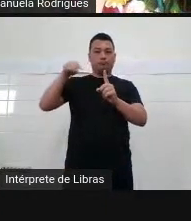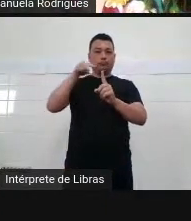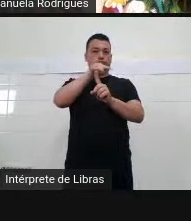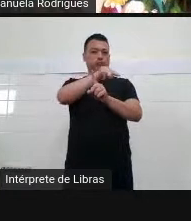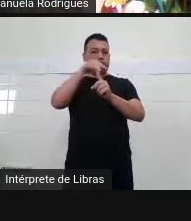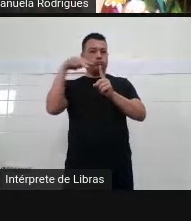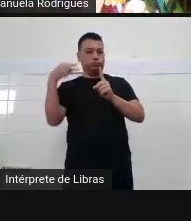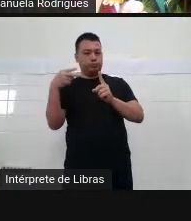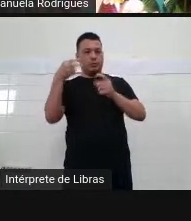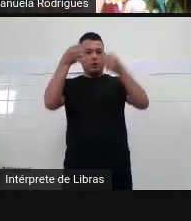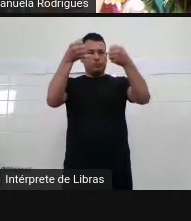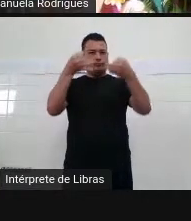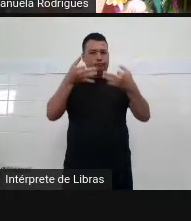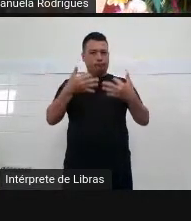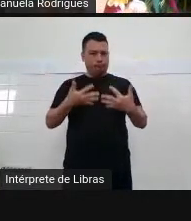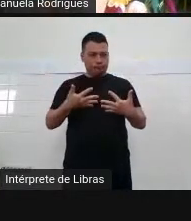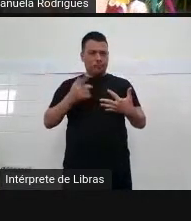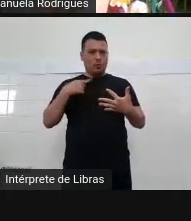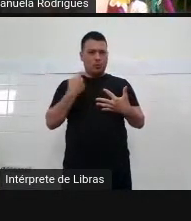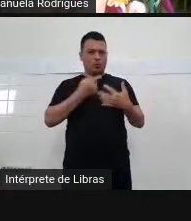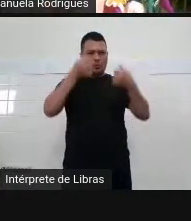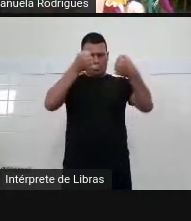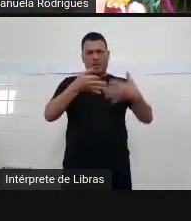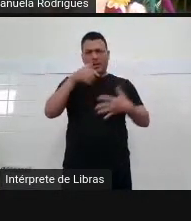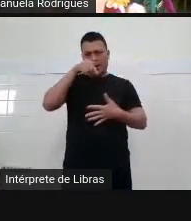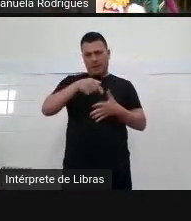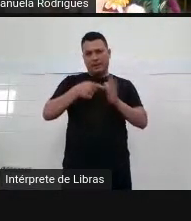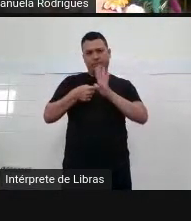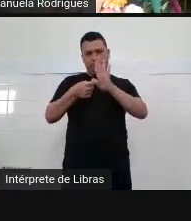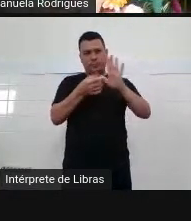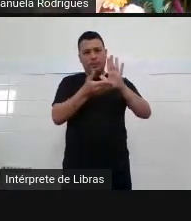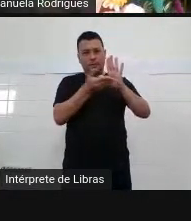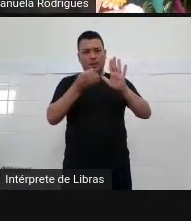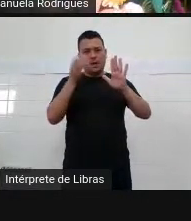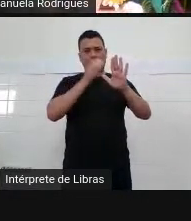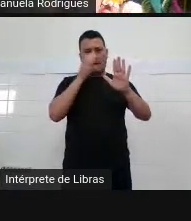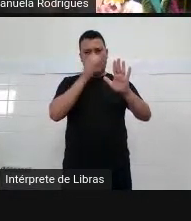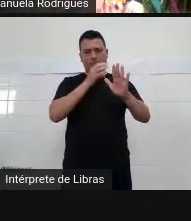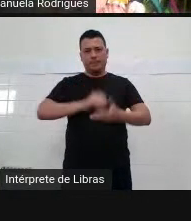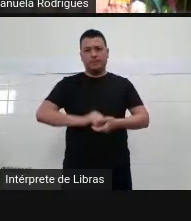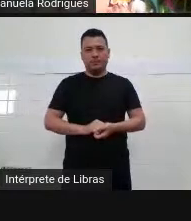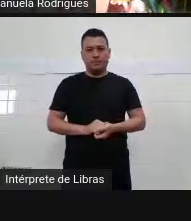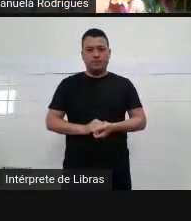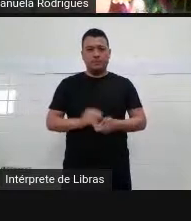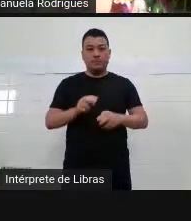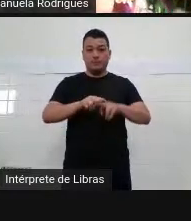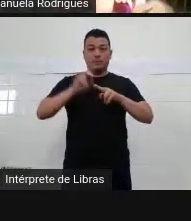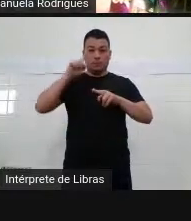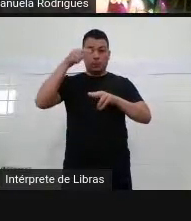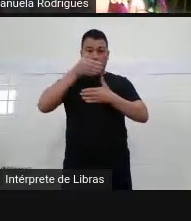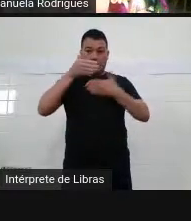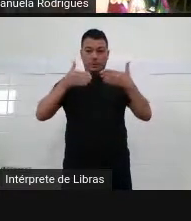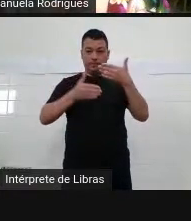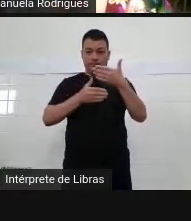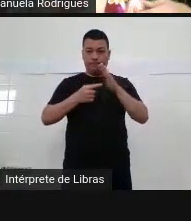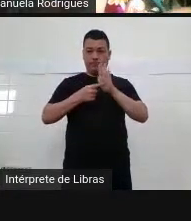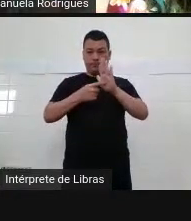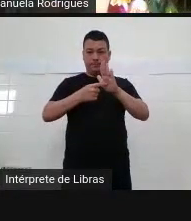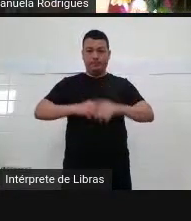durante o que a gente vai estar apresentando rapidamente. Então, no próximo slide.